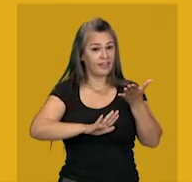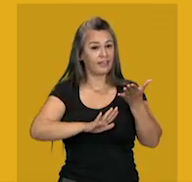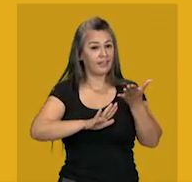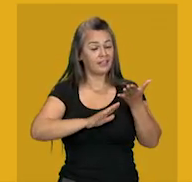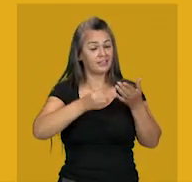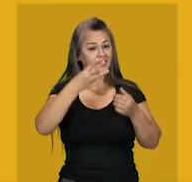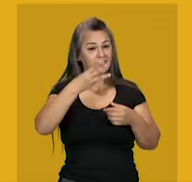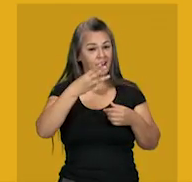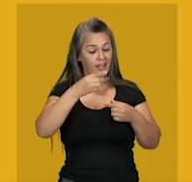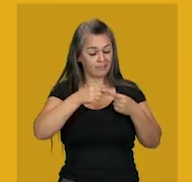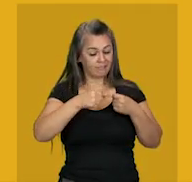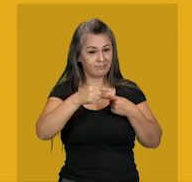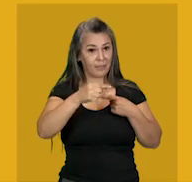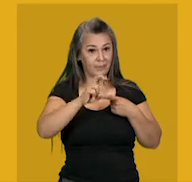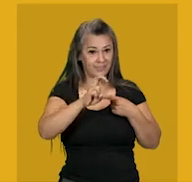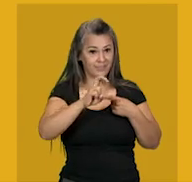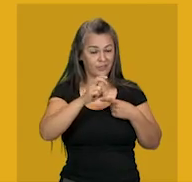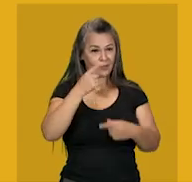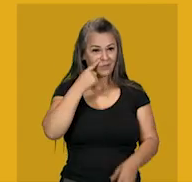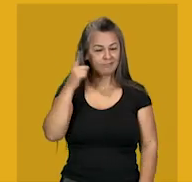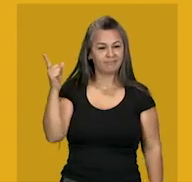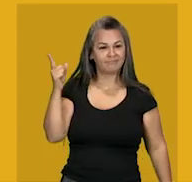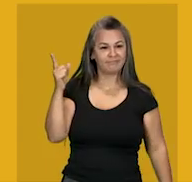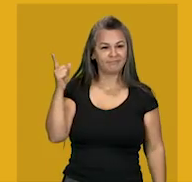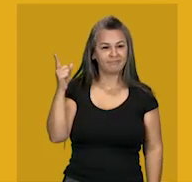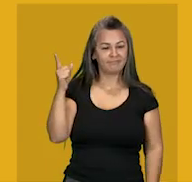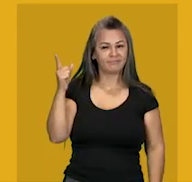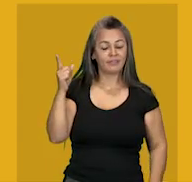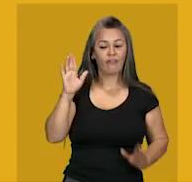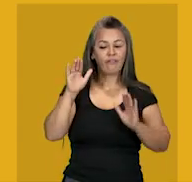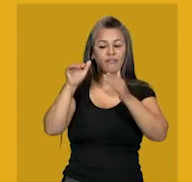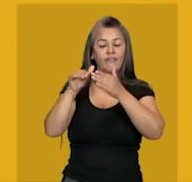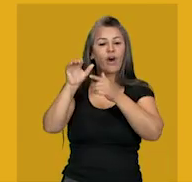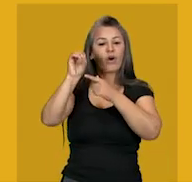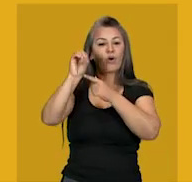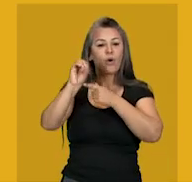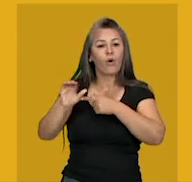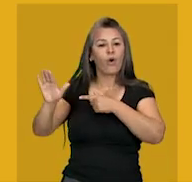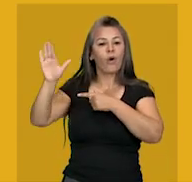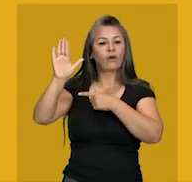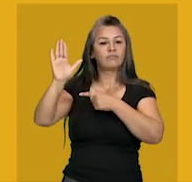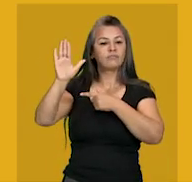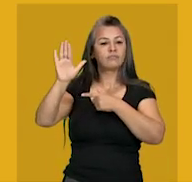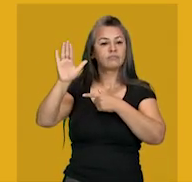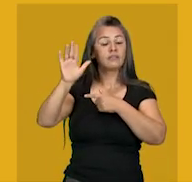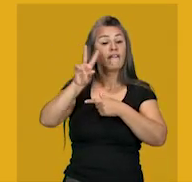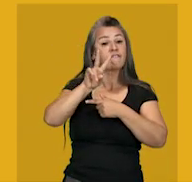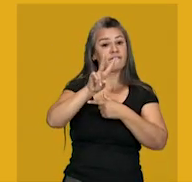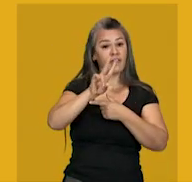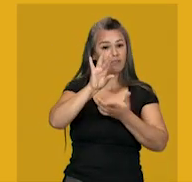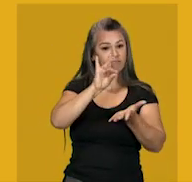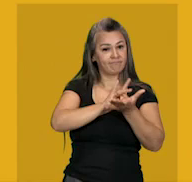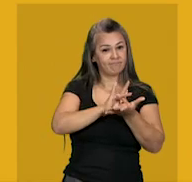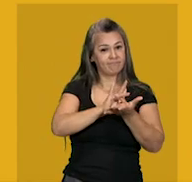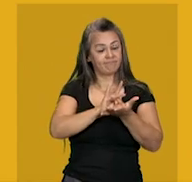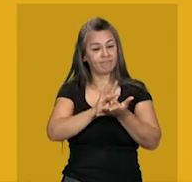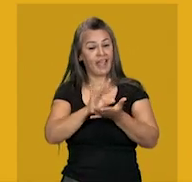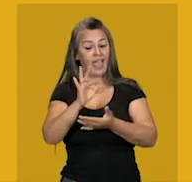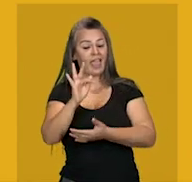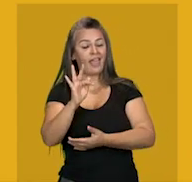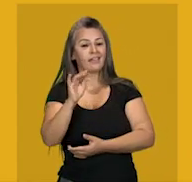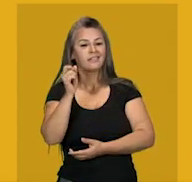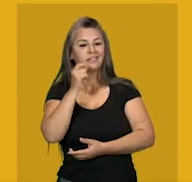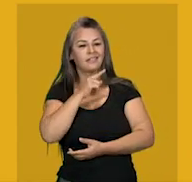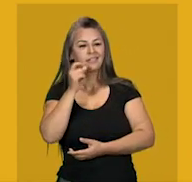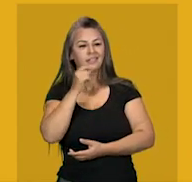PET 3. Sobre uma atividade sobre a Oceania. Então é para vocês marcarem verdadeiro ou falso em algumas sentenças. A